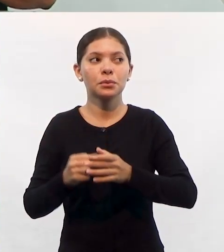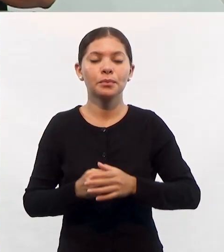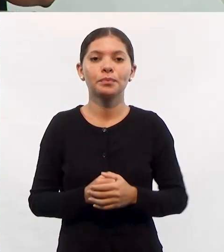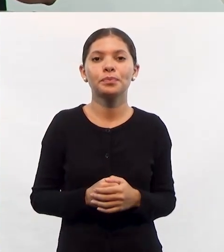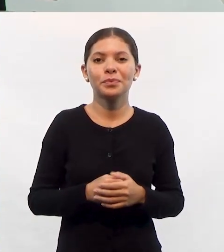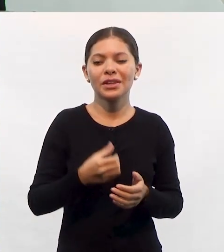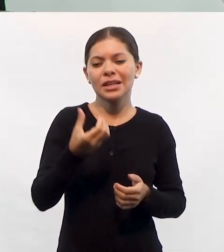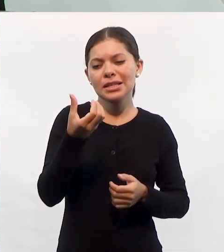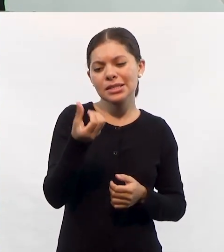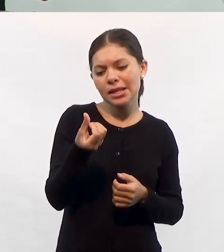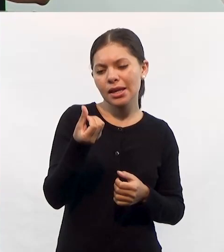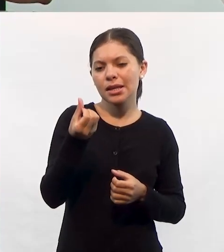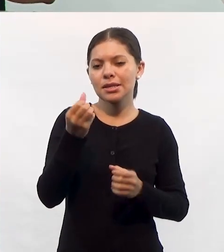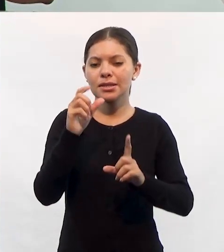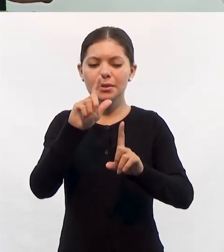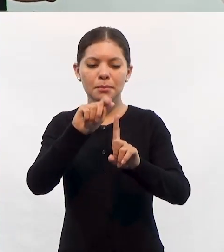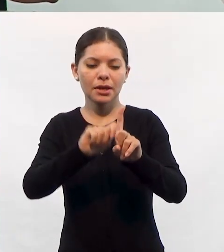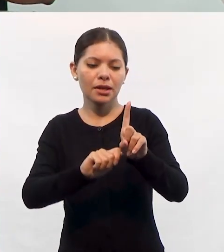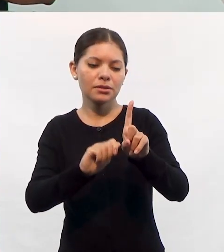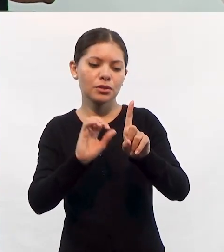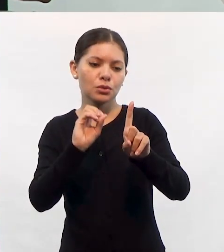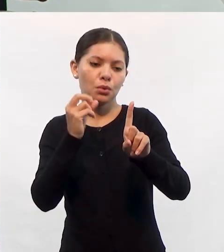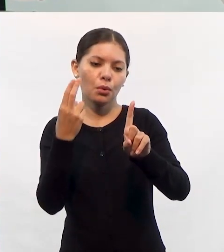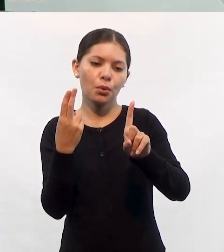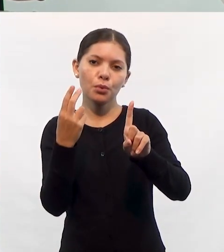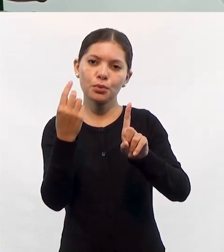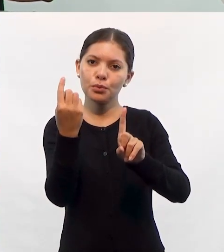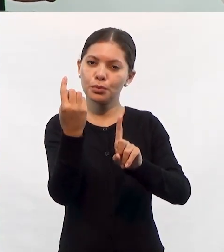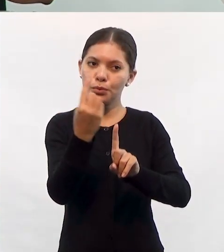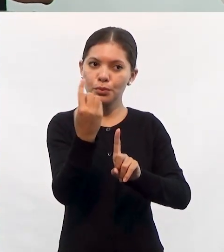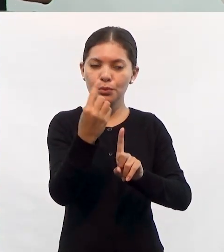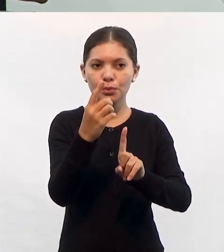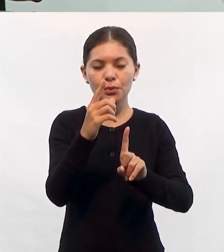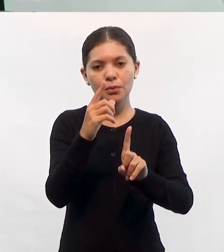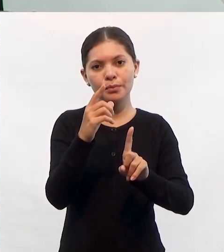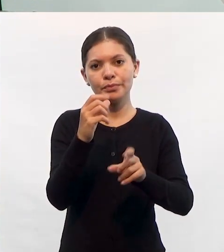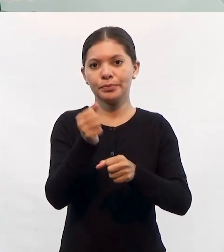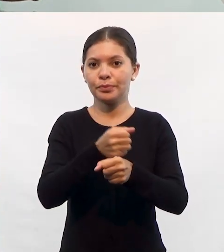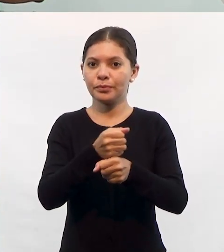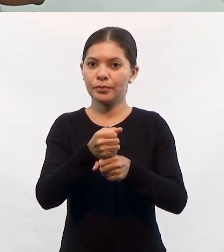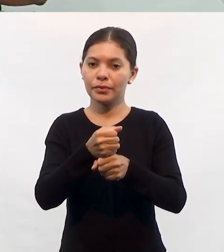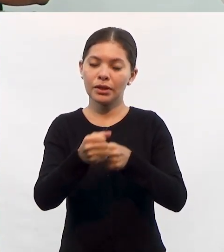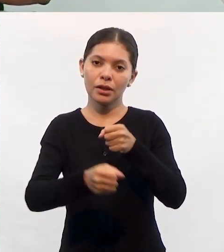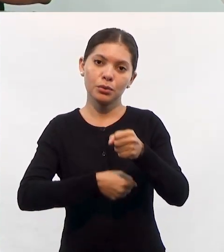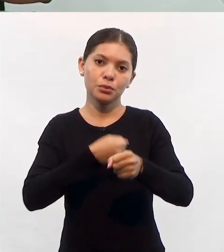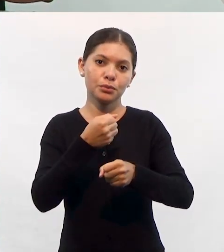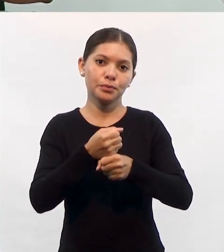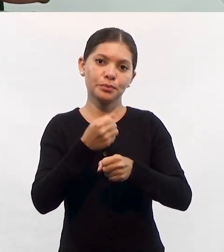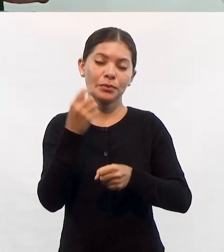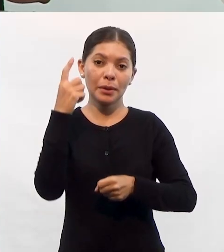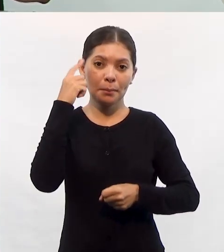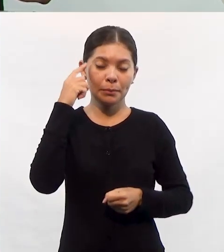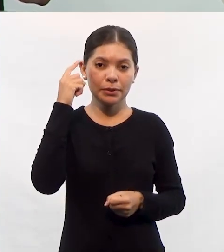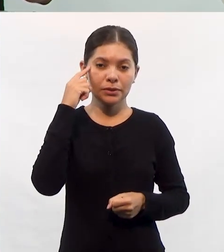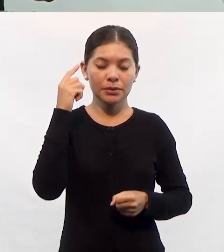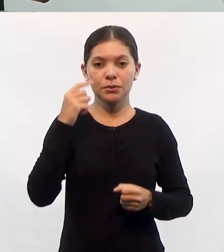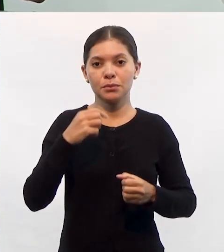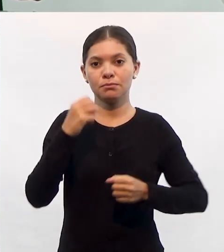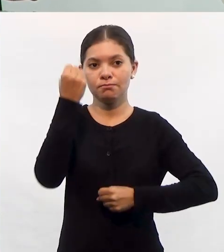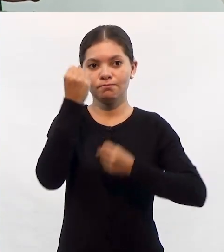seis meses um ano e aquele tá pensando no caso desse mesmo dos Madeireira tá